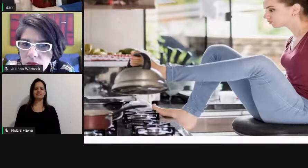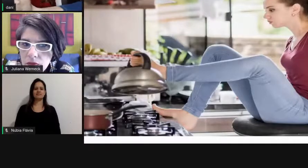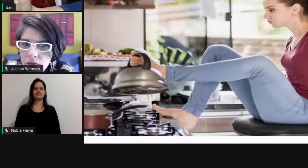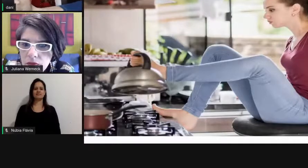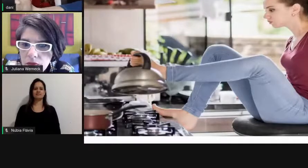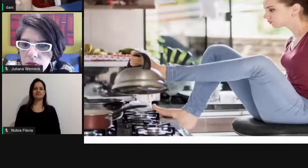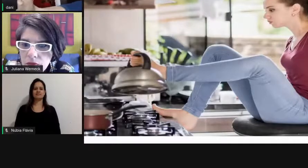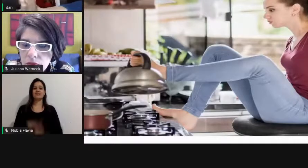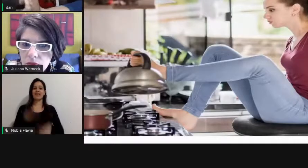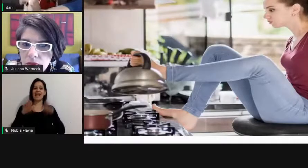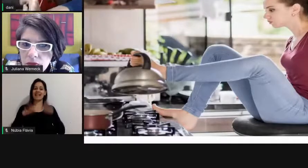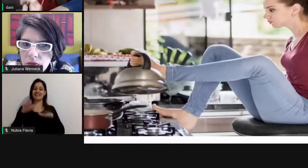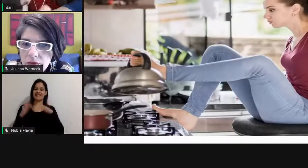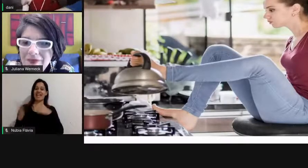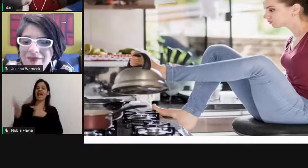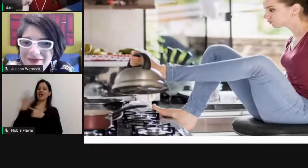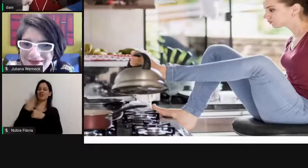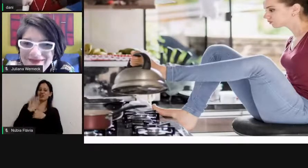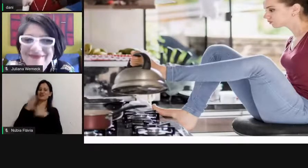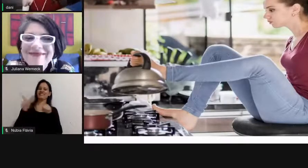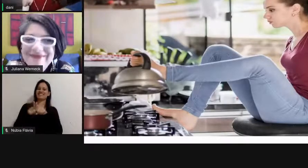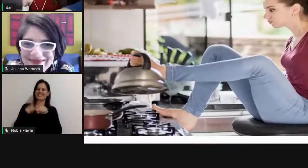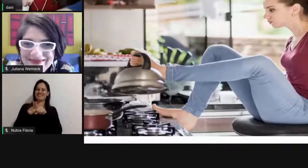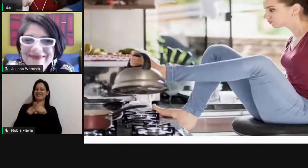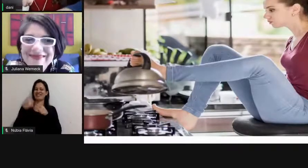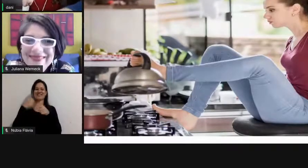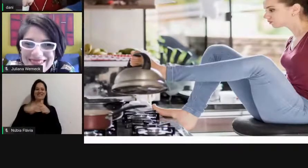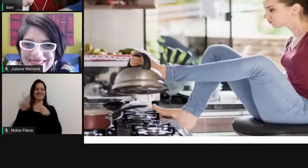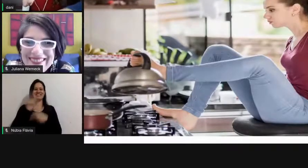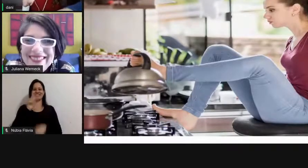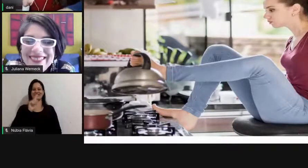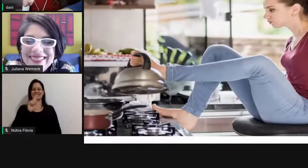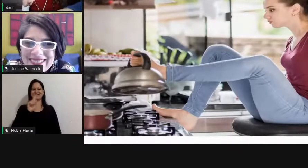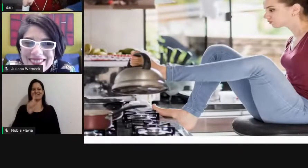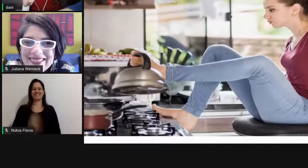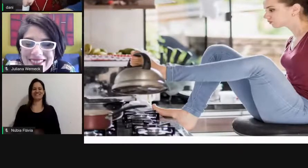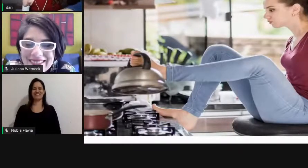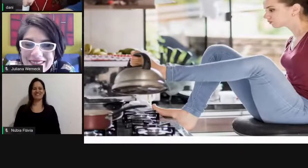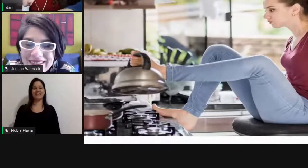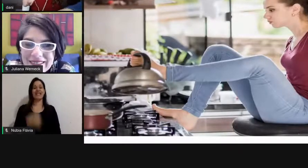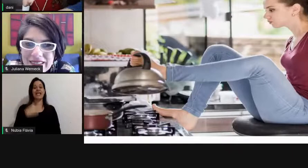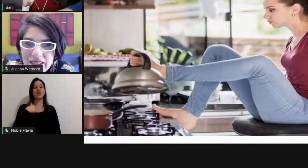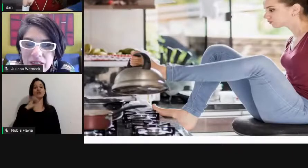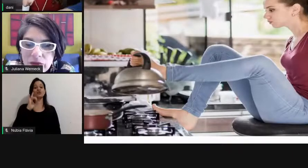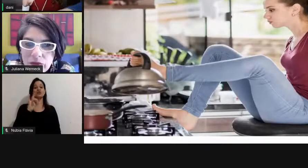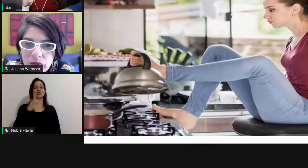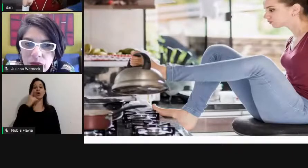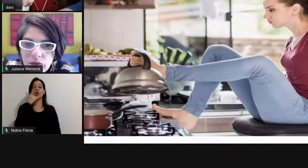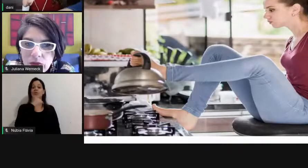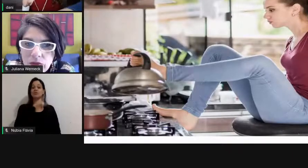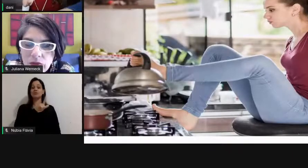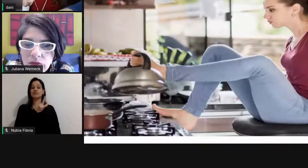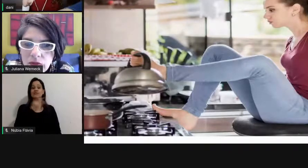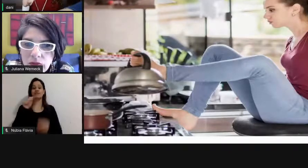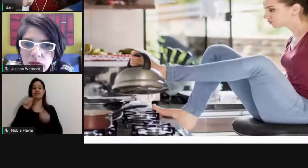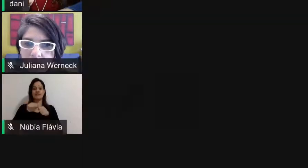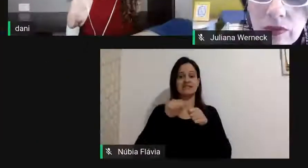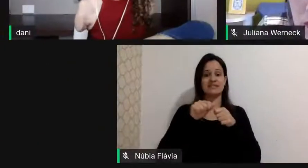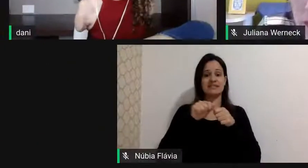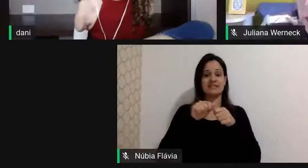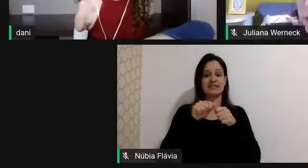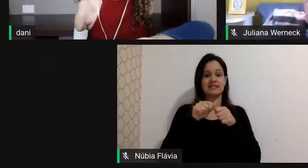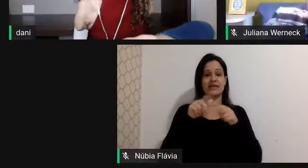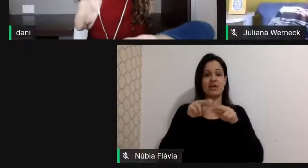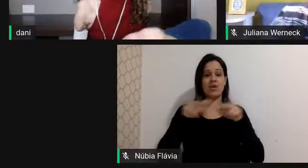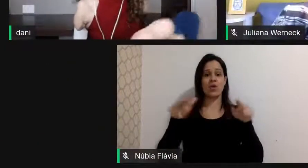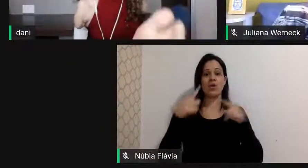Às vezes a gente pede ajuda também, ó, não tem problema. Então, eu só consigo fazer essas coisas porque eu